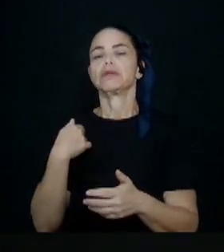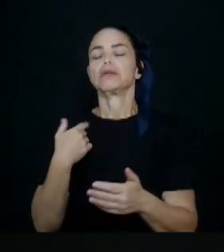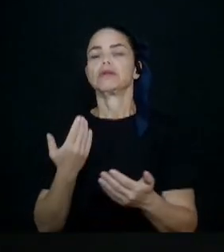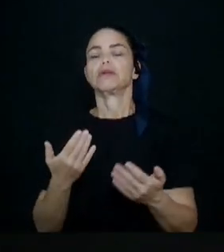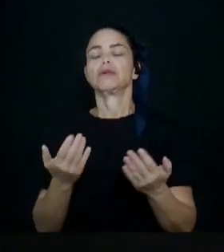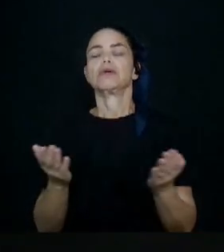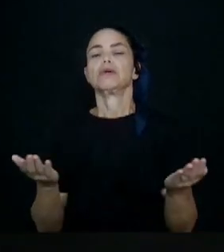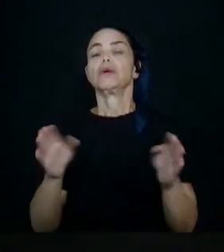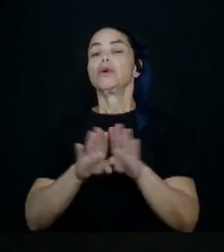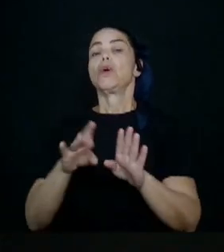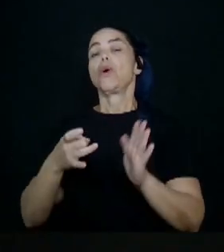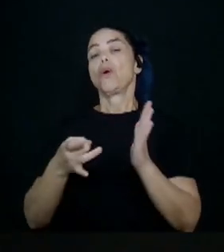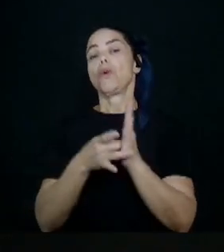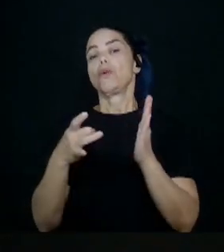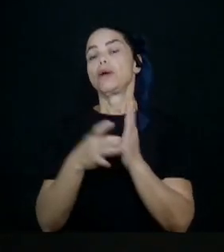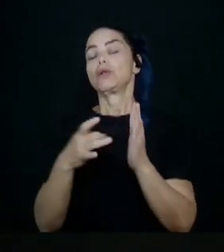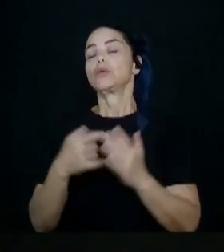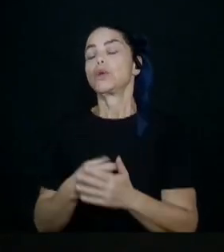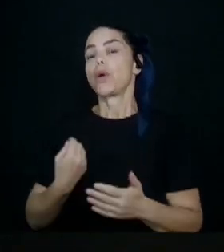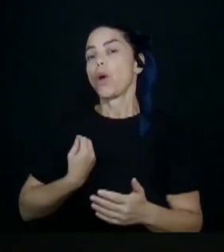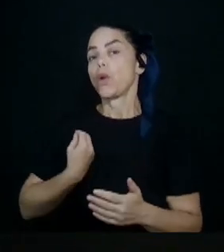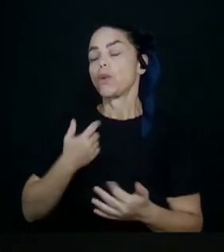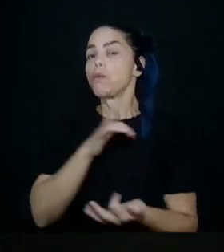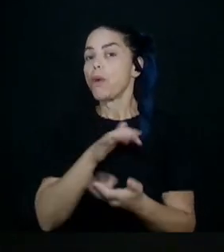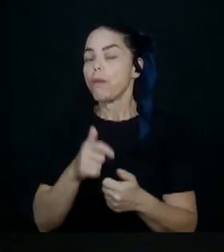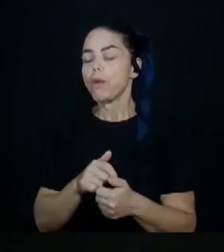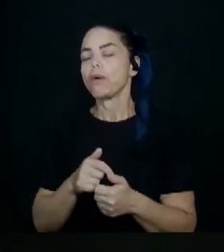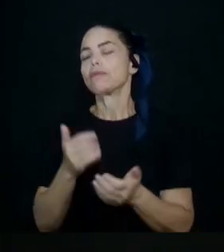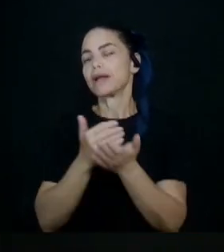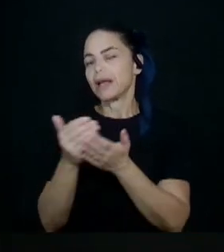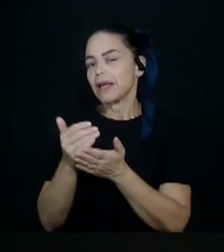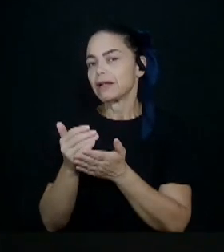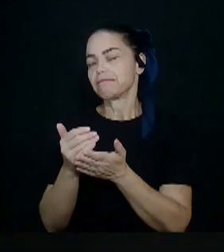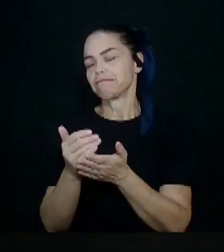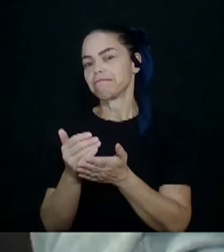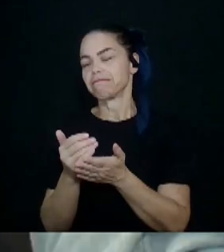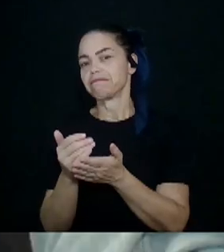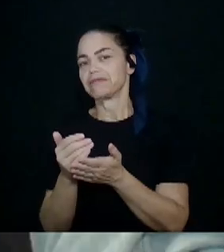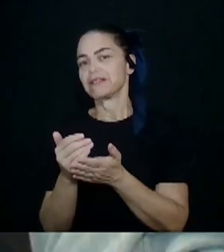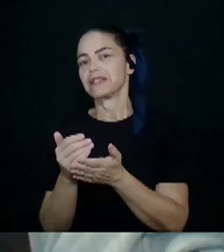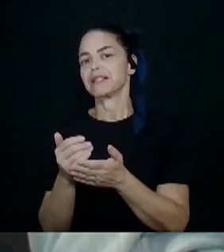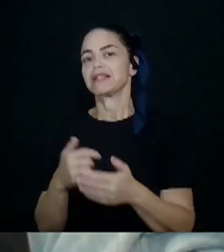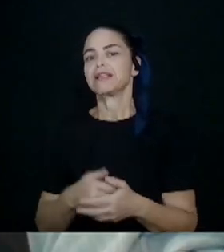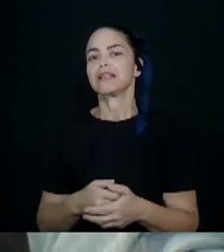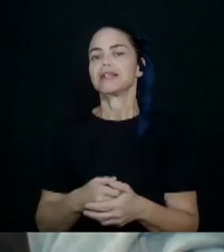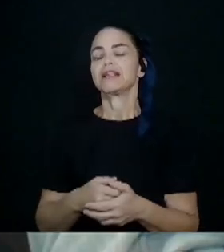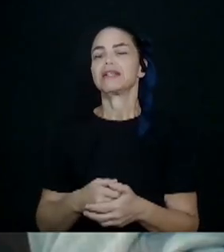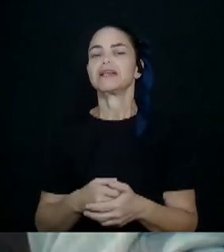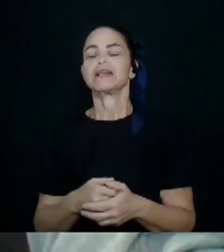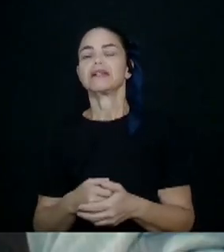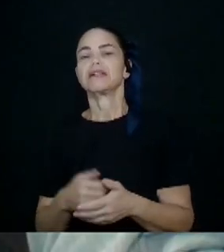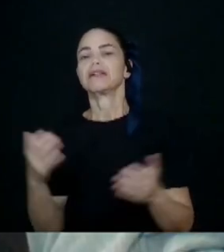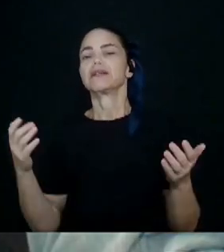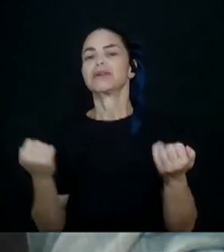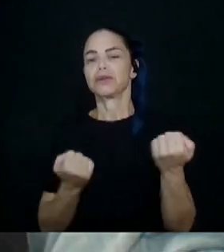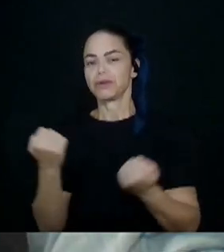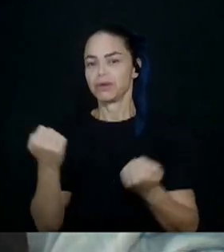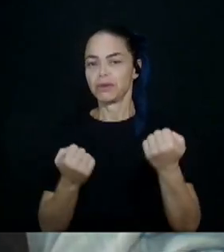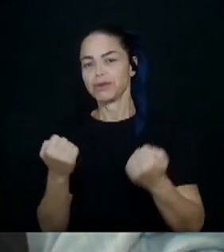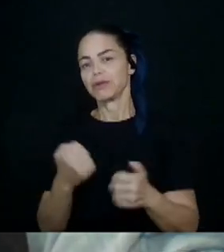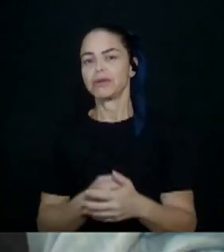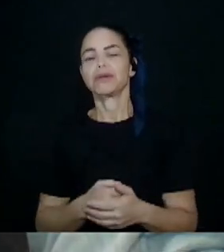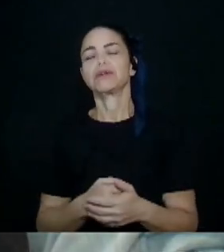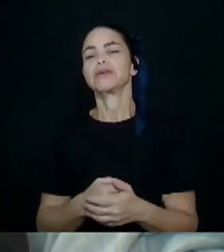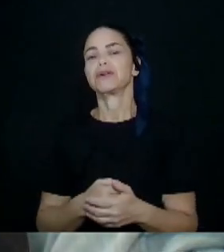no meu mundo. Aí começa o problema no trânsito. Perfeito. E aí vem a sensação de poder, né? Porque quando